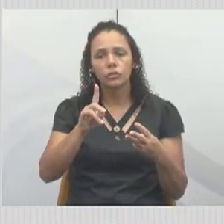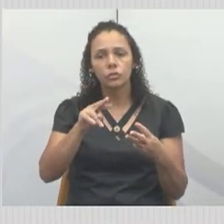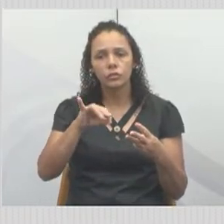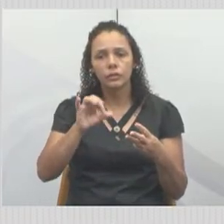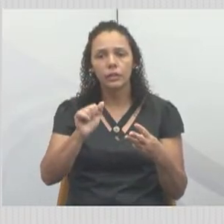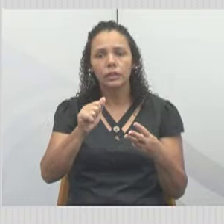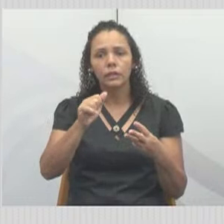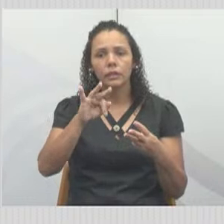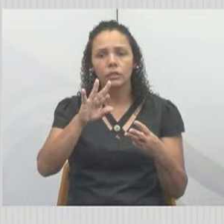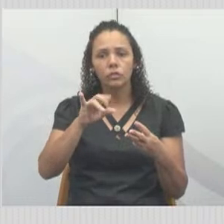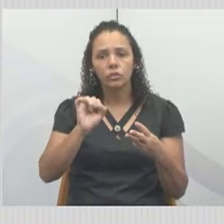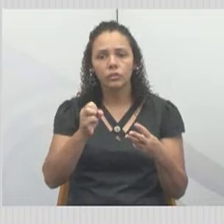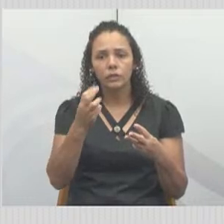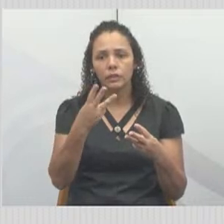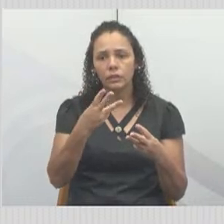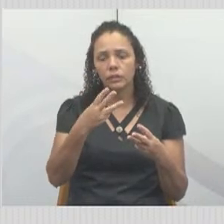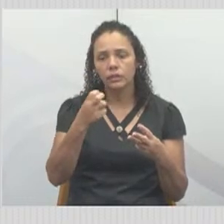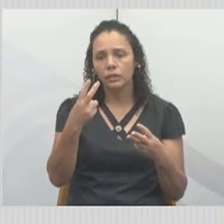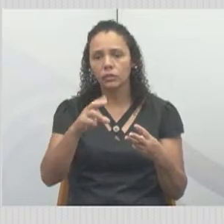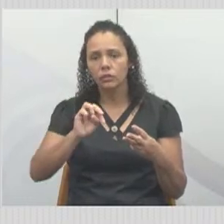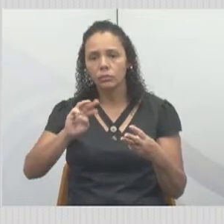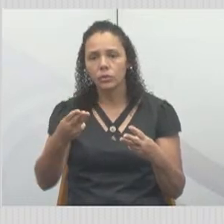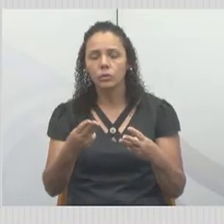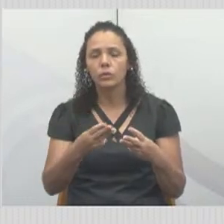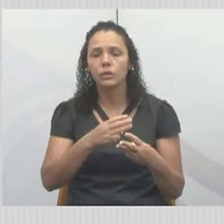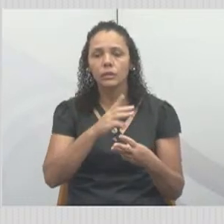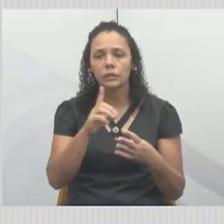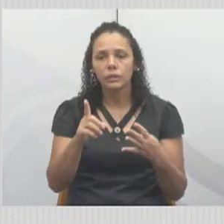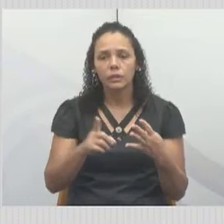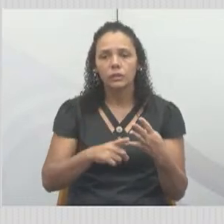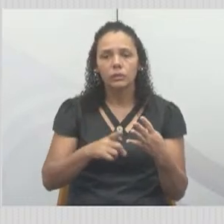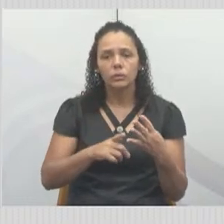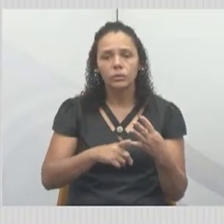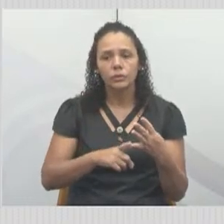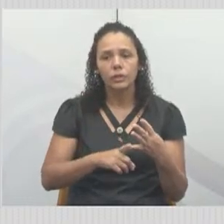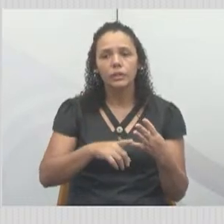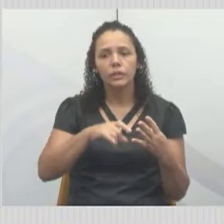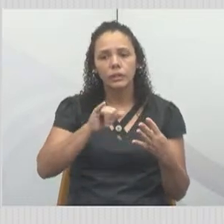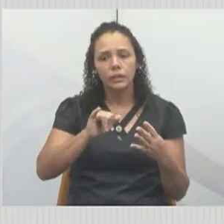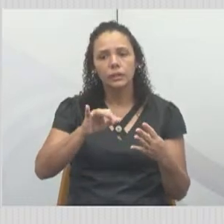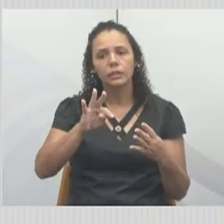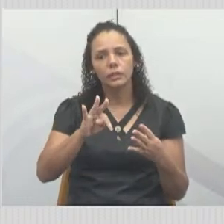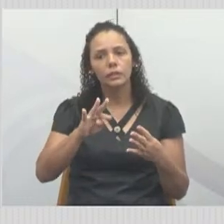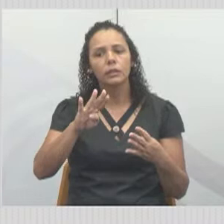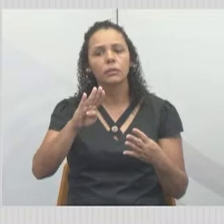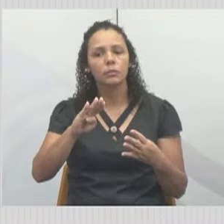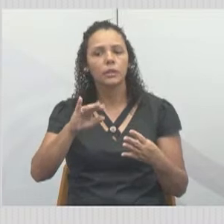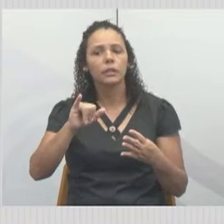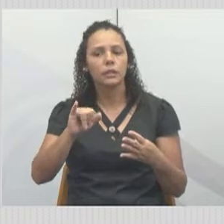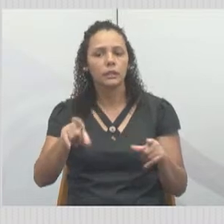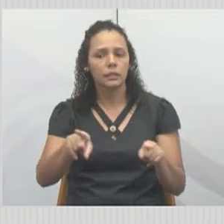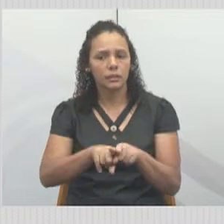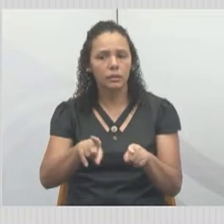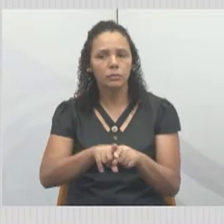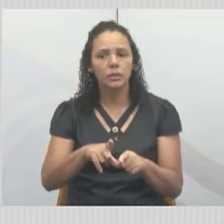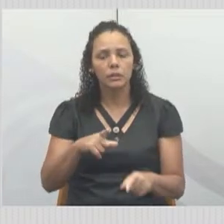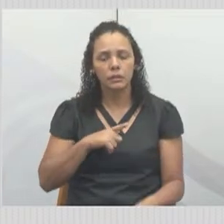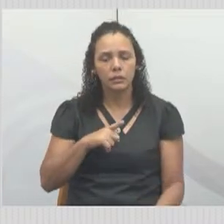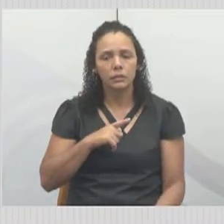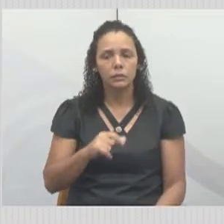39 milhões. Ainda compõe demais taxas e o ITBI também compõe as receitas de arrecadação